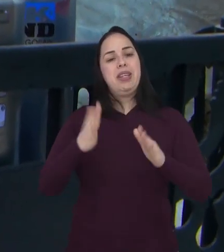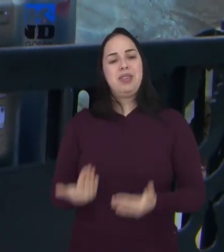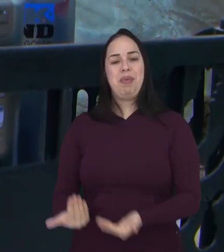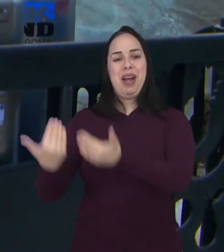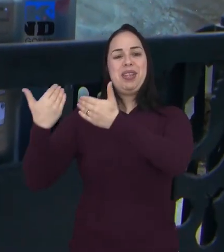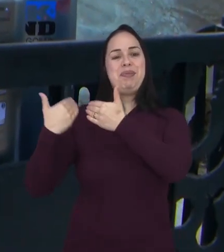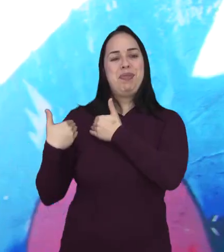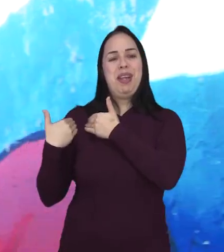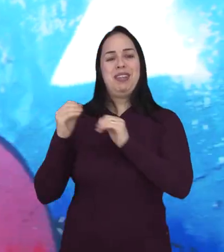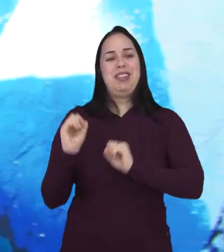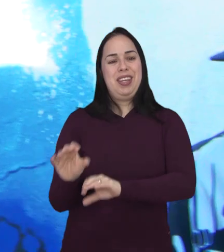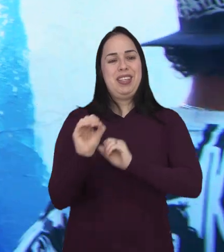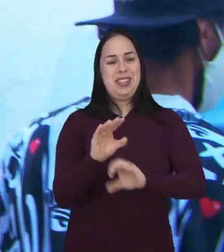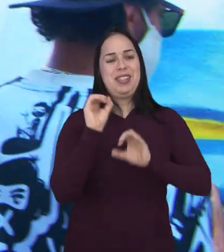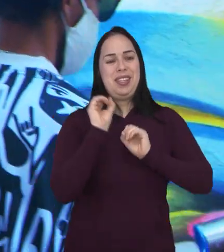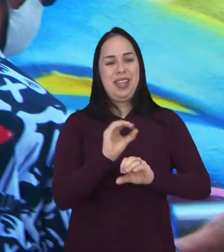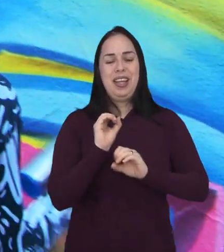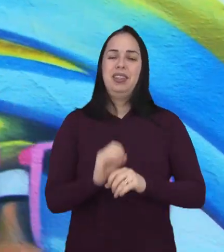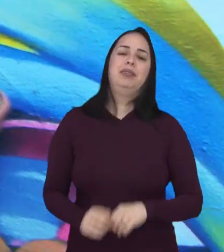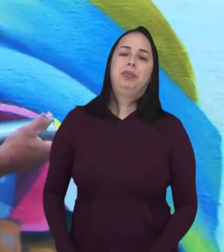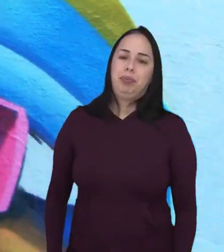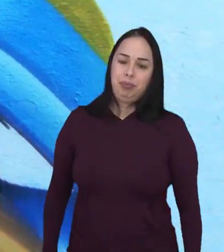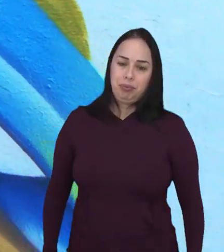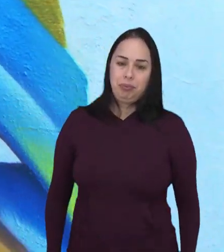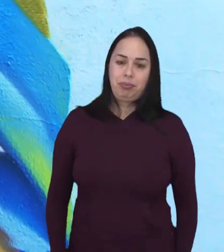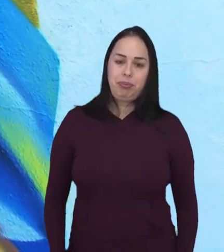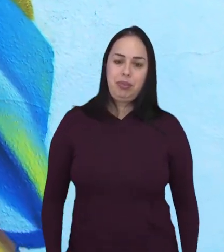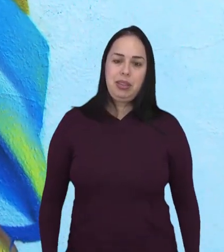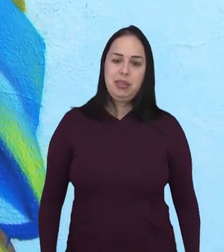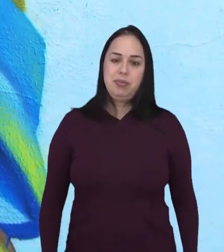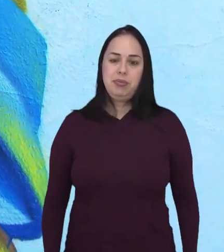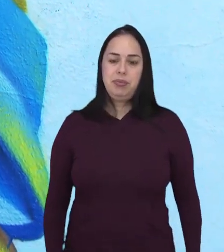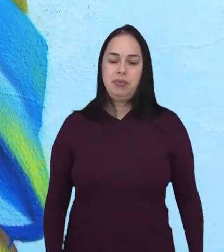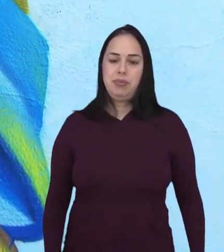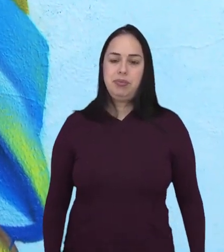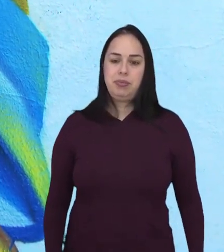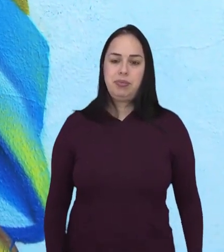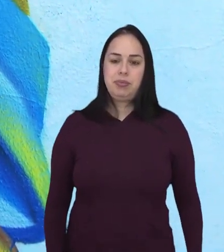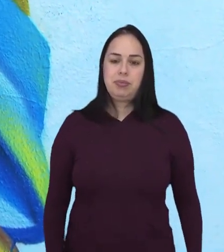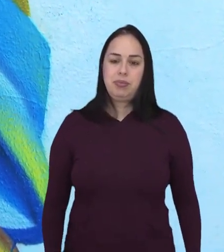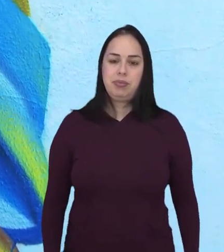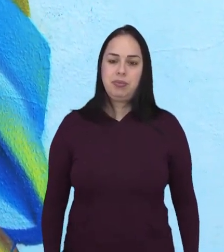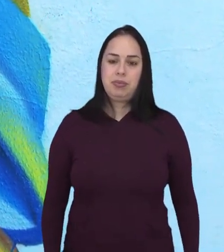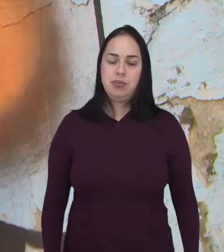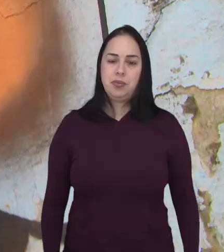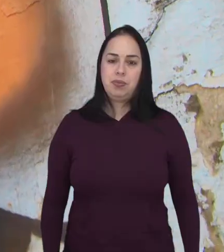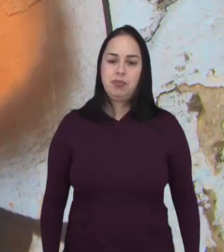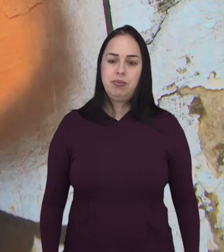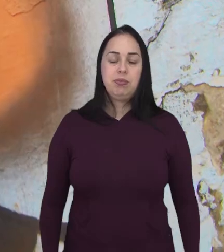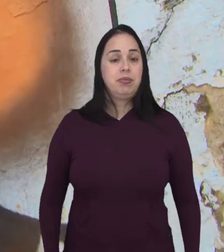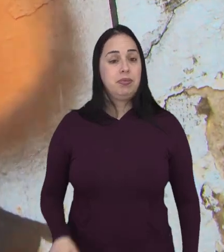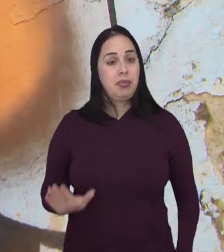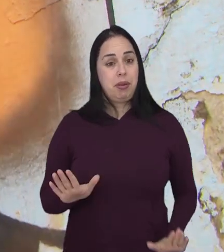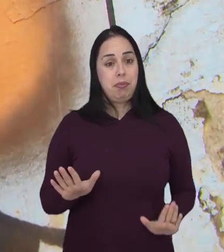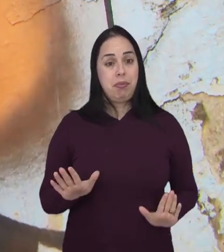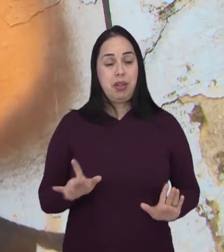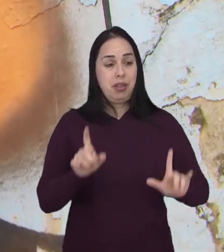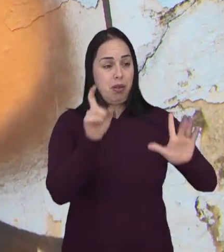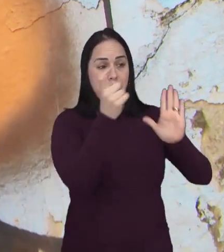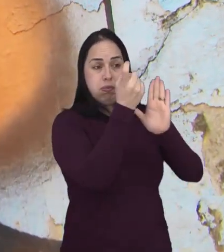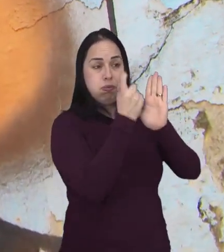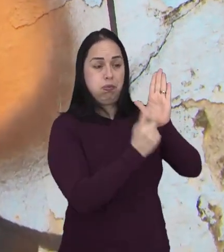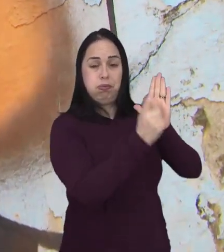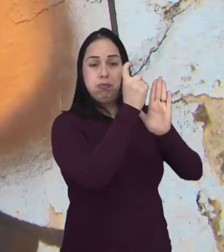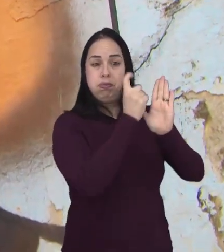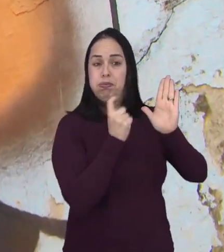responsabilidade de passar esse conhecimento para eles. Para mim, o grafite é